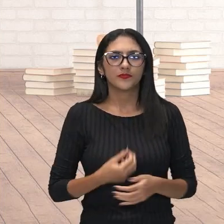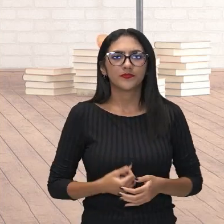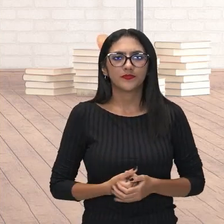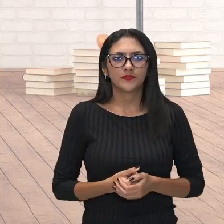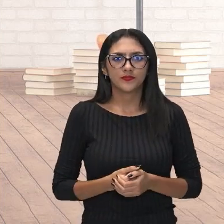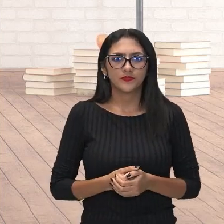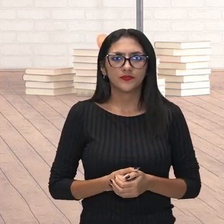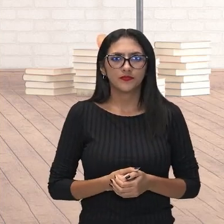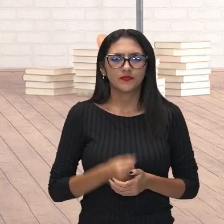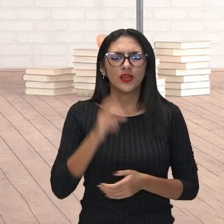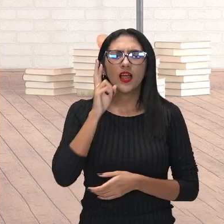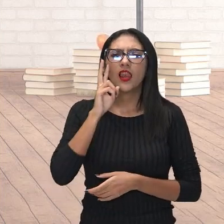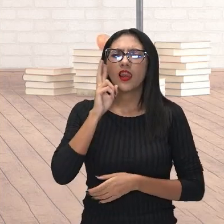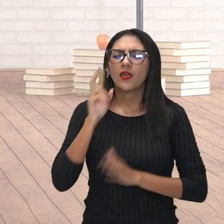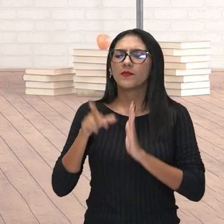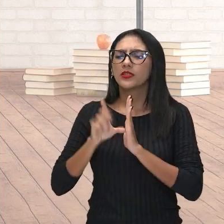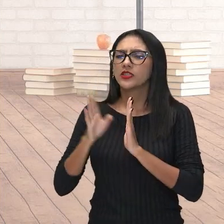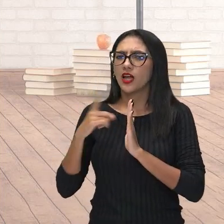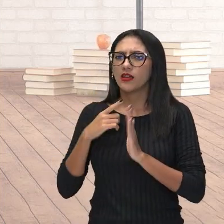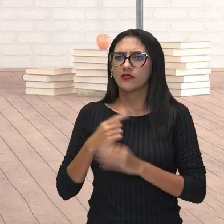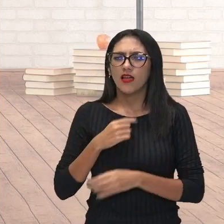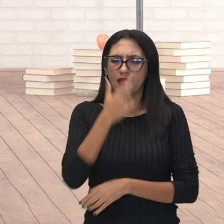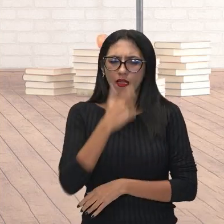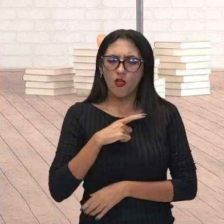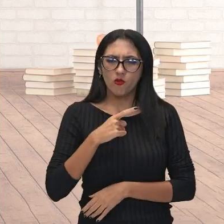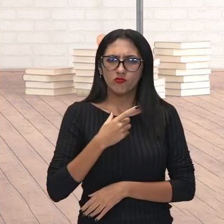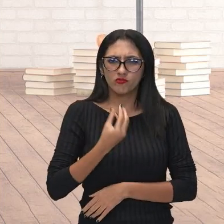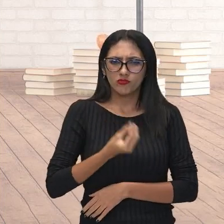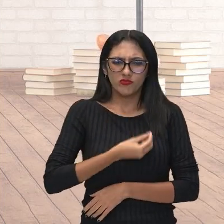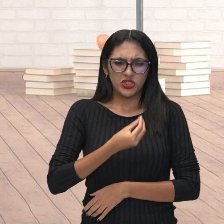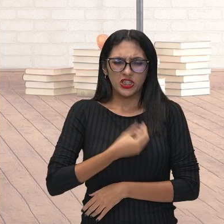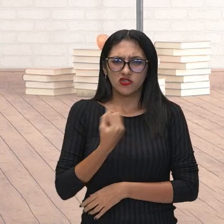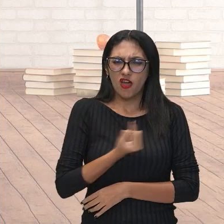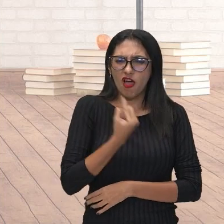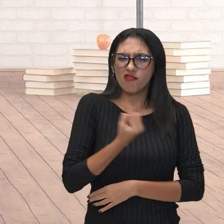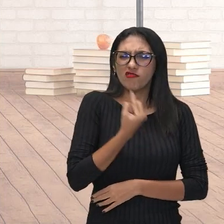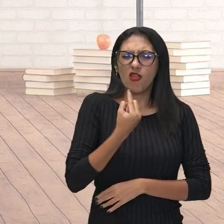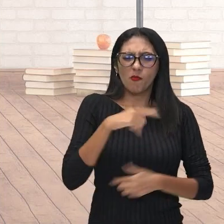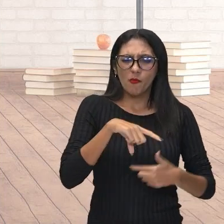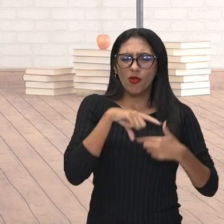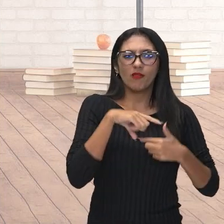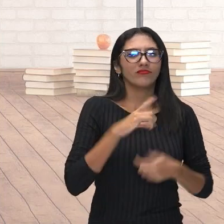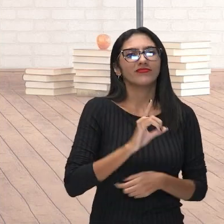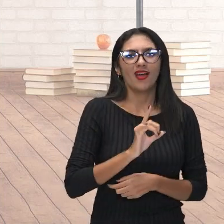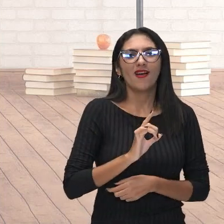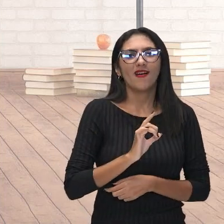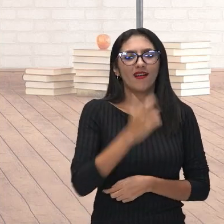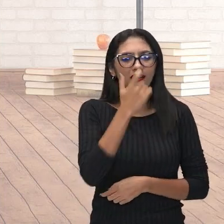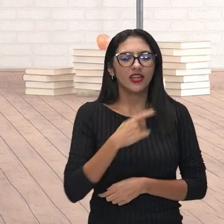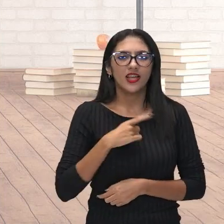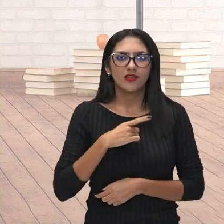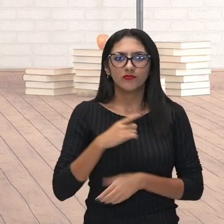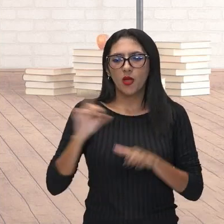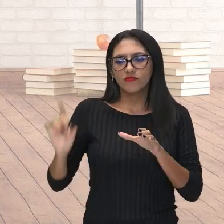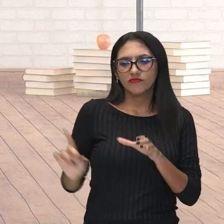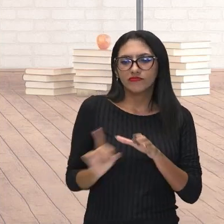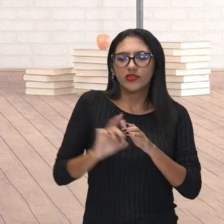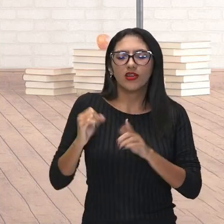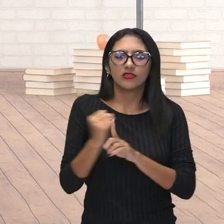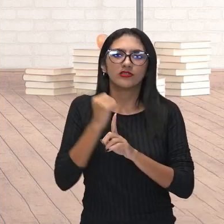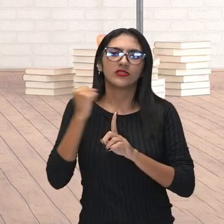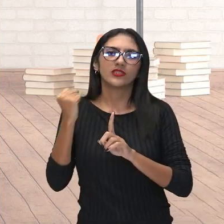não vivo, como já falei, não vivo sozinho no topo de uma montanha, né? Eu vivo em sociedade. Ou seja, a